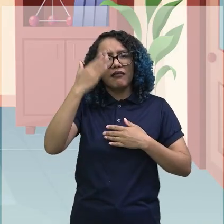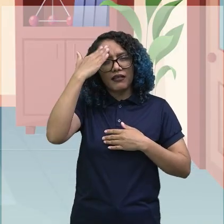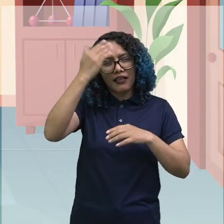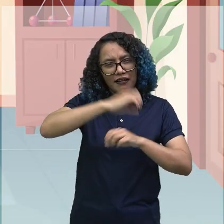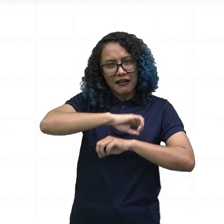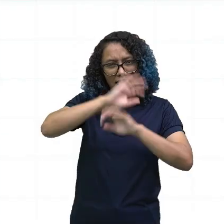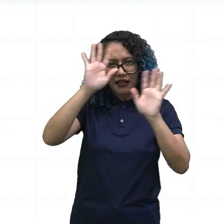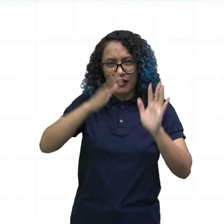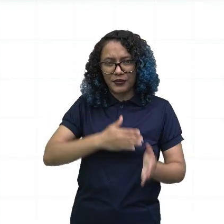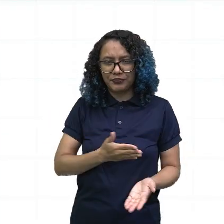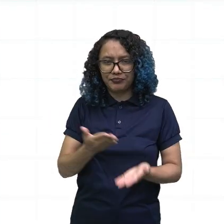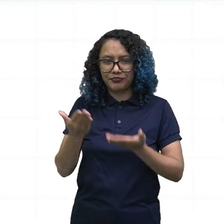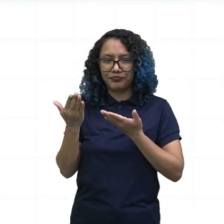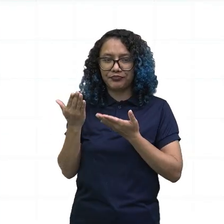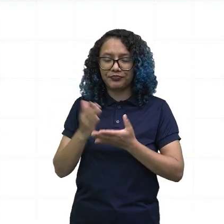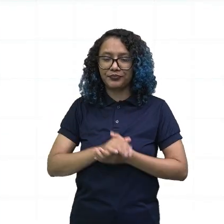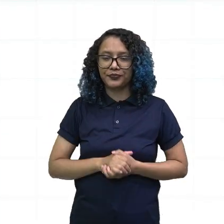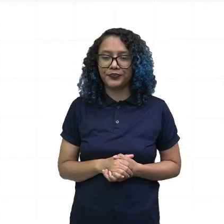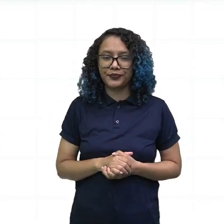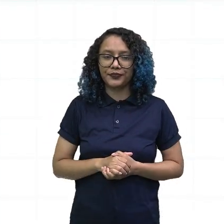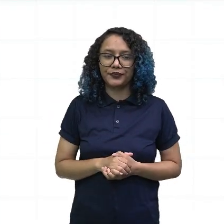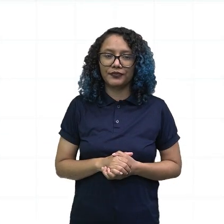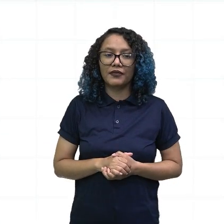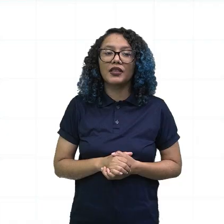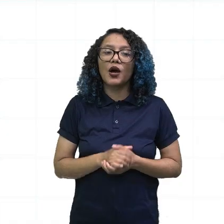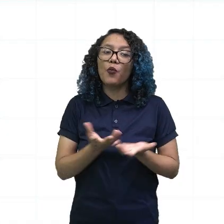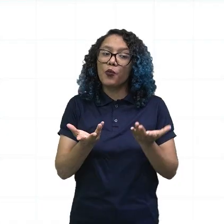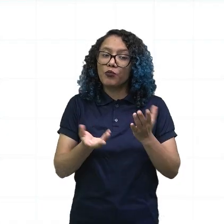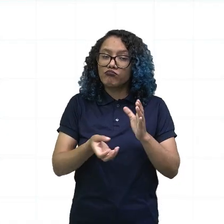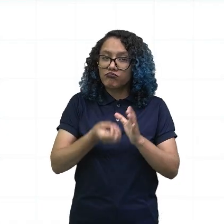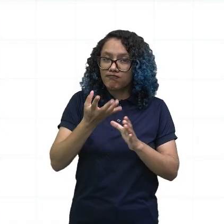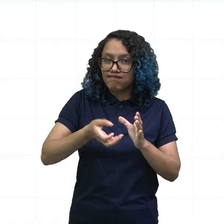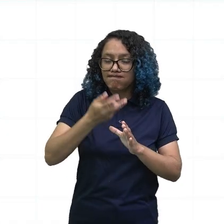seria. Então, vamos lá, a gente trouxe aqui produzindo um